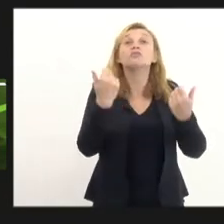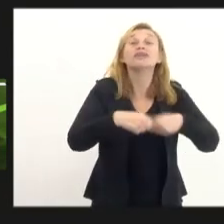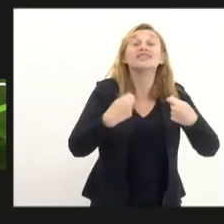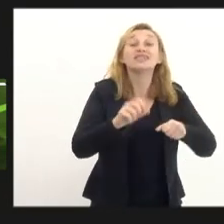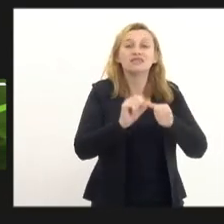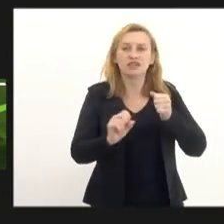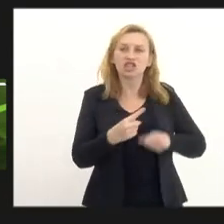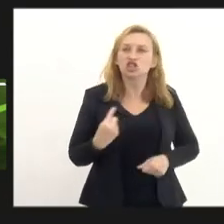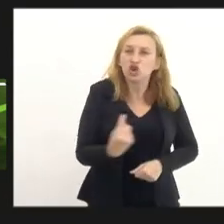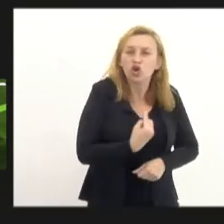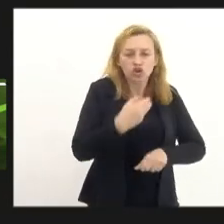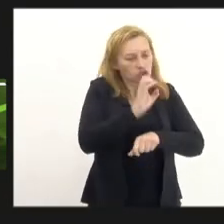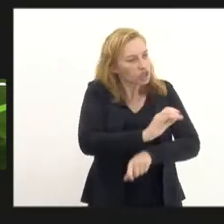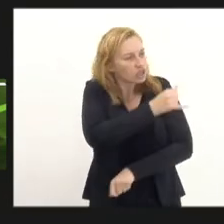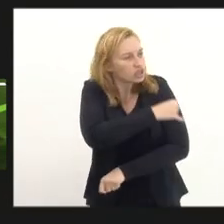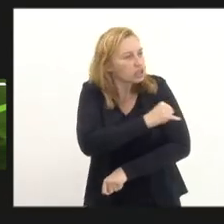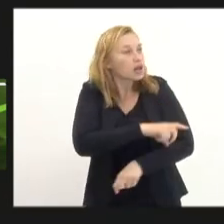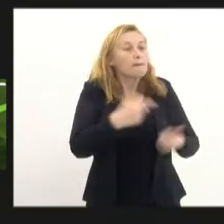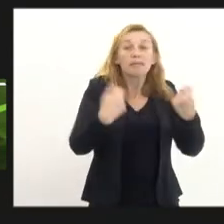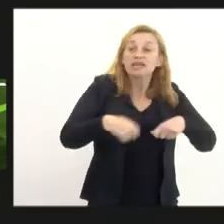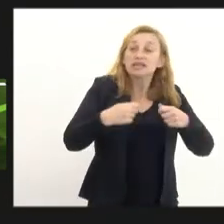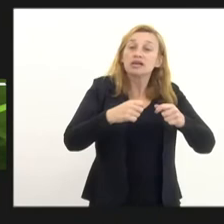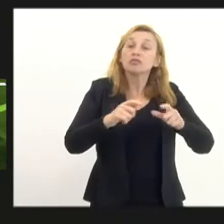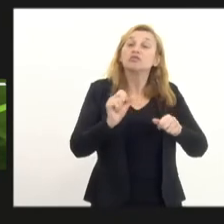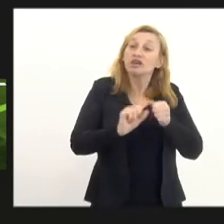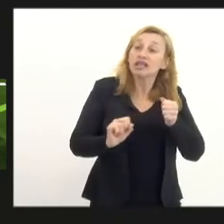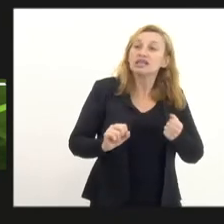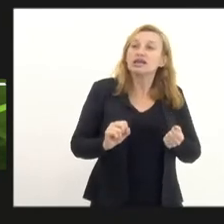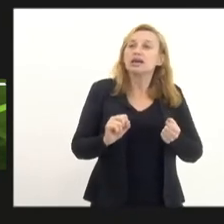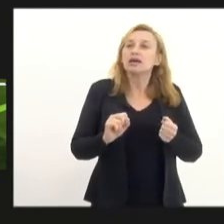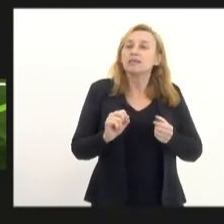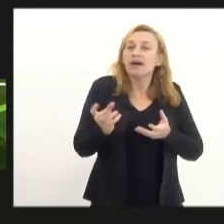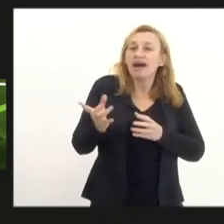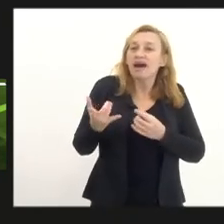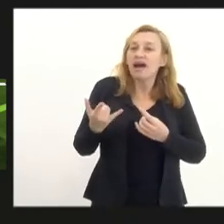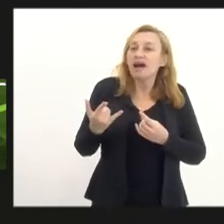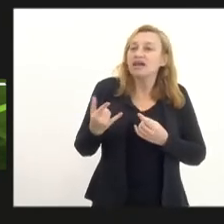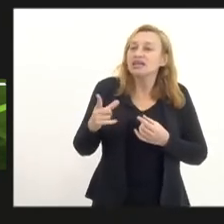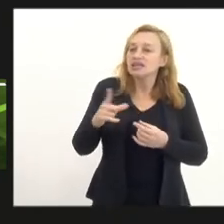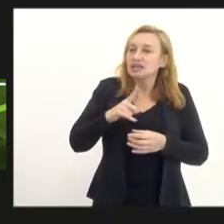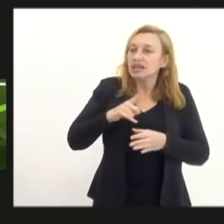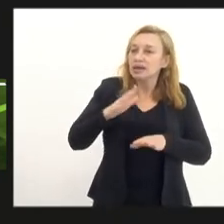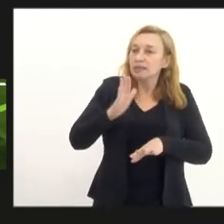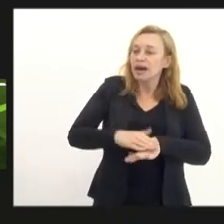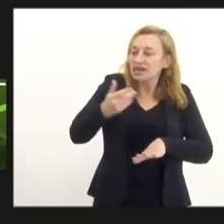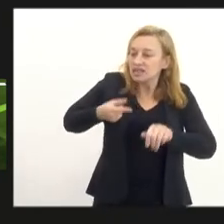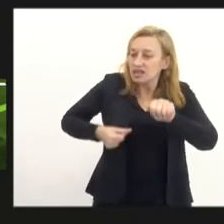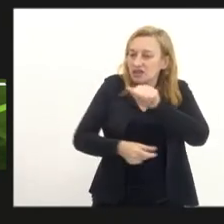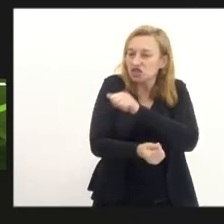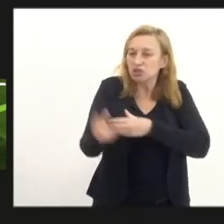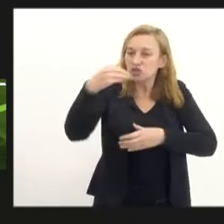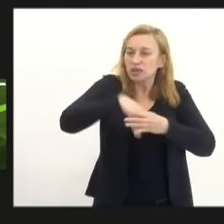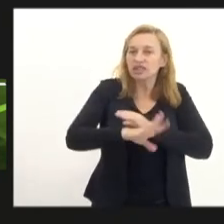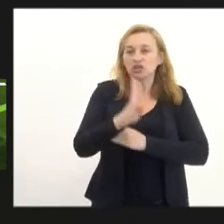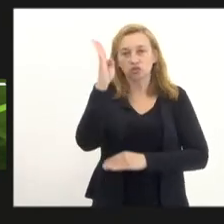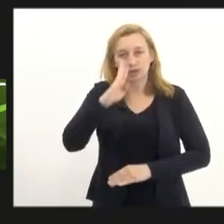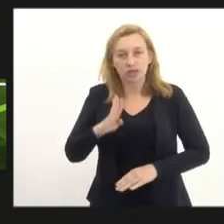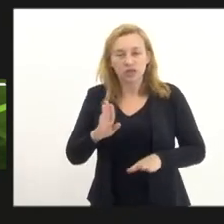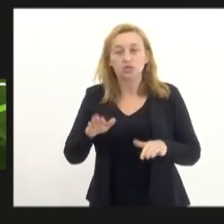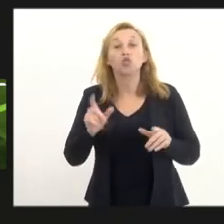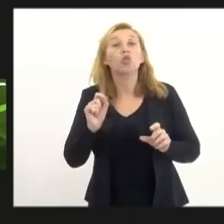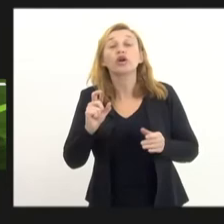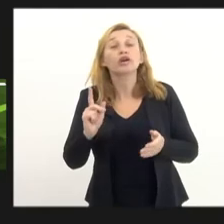que nós do Estado do Rio de Janeiro precisamos fazer para atrair esses investimentos para dentro de casa,